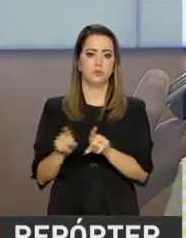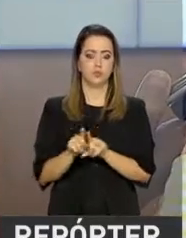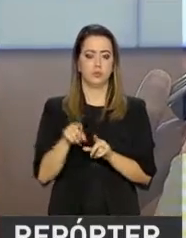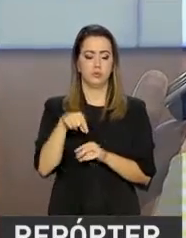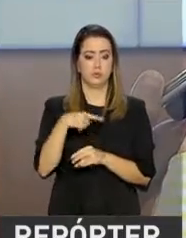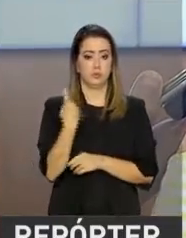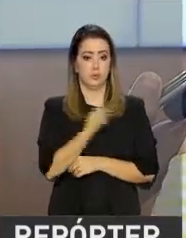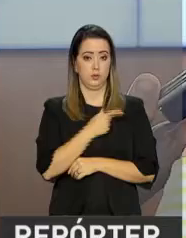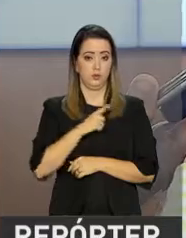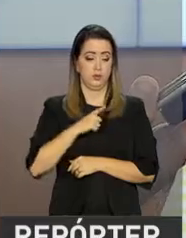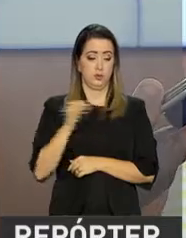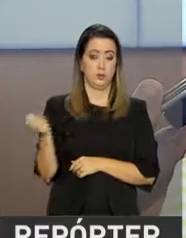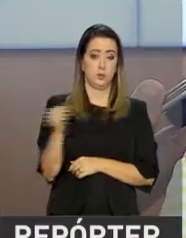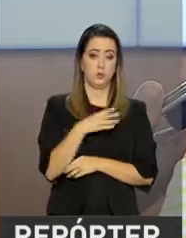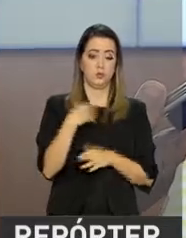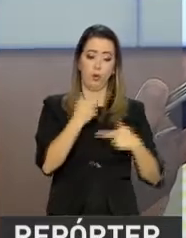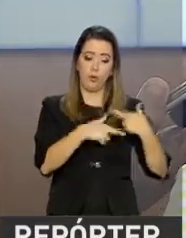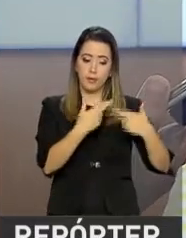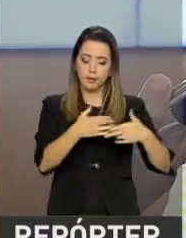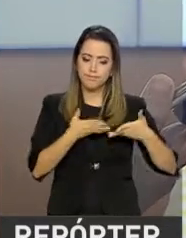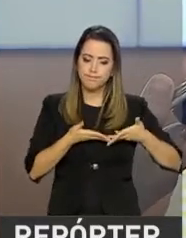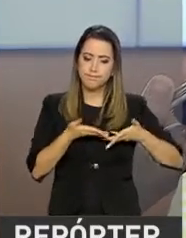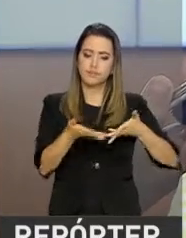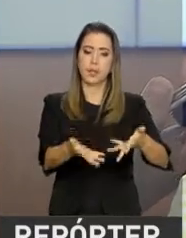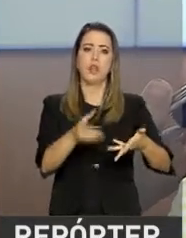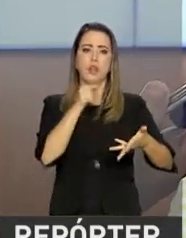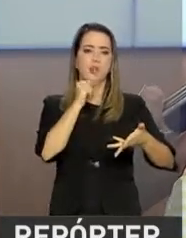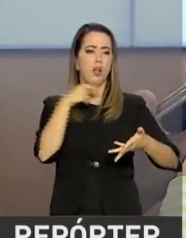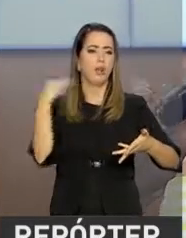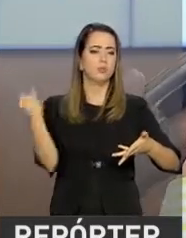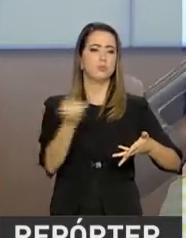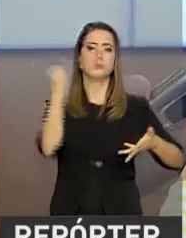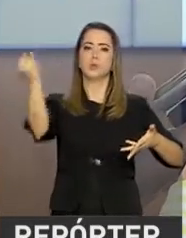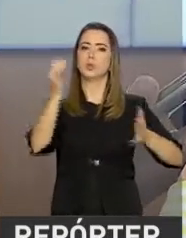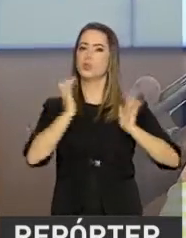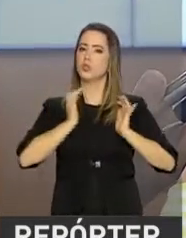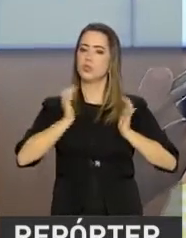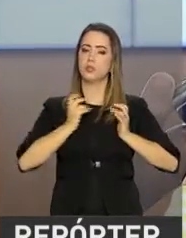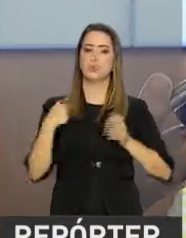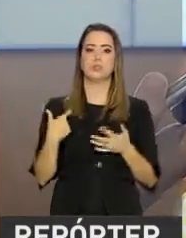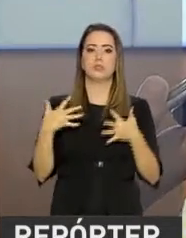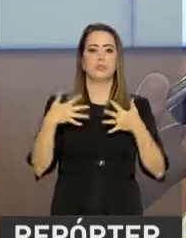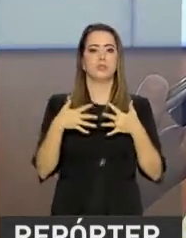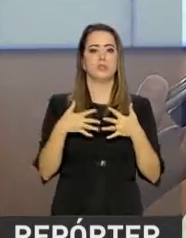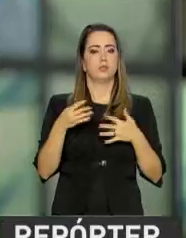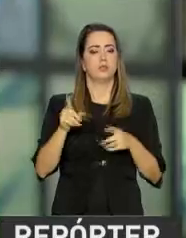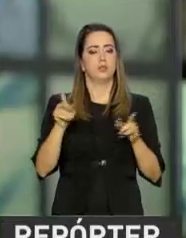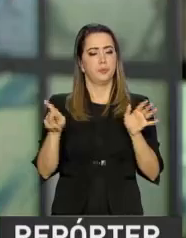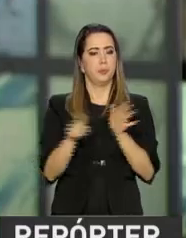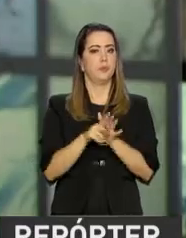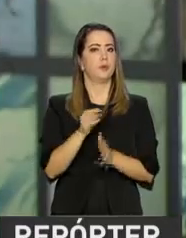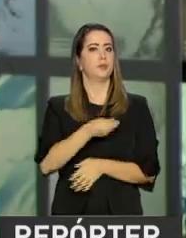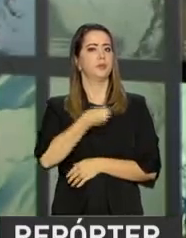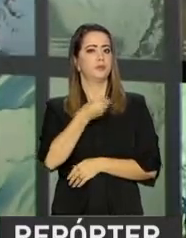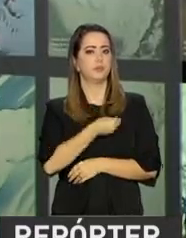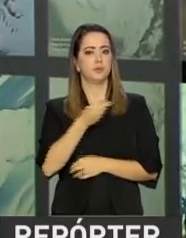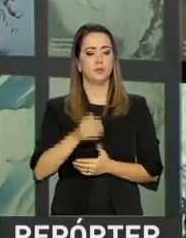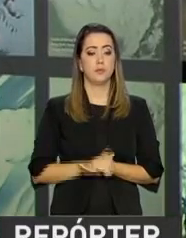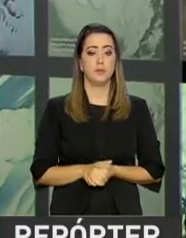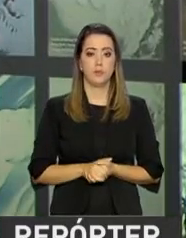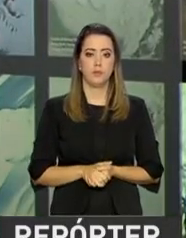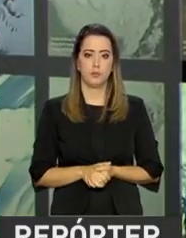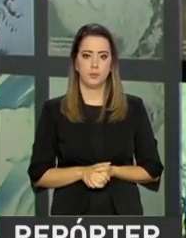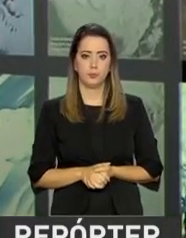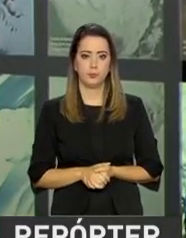que tenhamos um novo legado em relação à água esse bem tão precioso que se confunde com a própria vida o museu do amanhã que